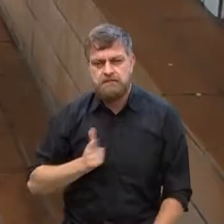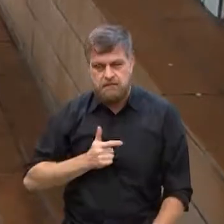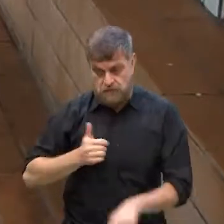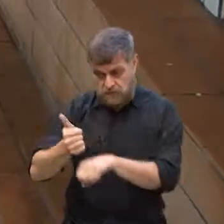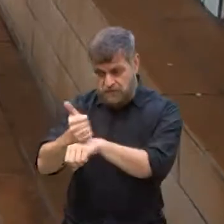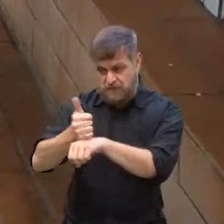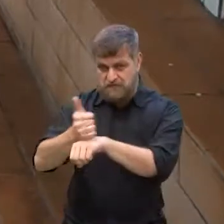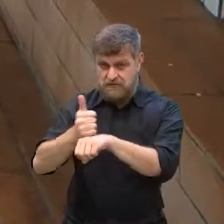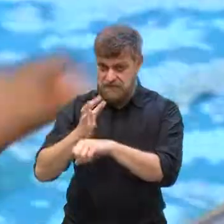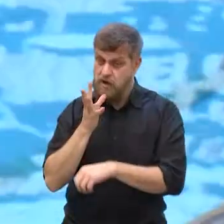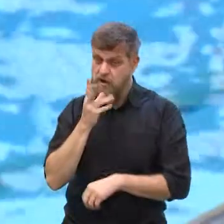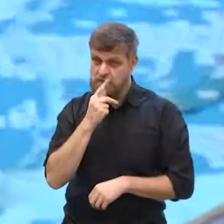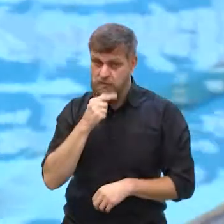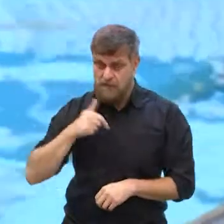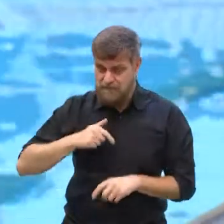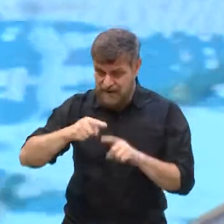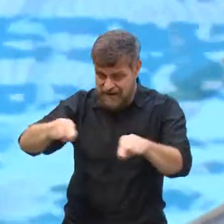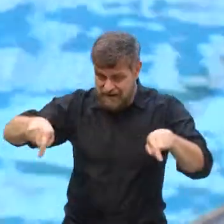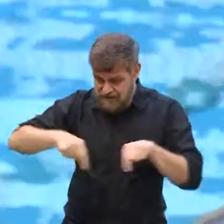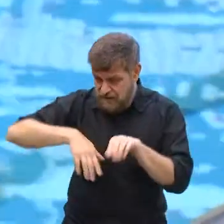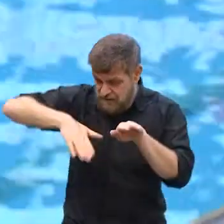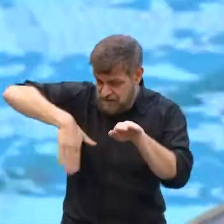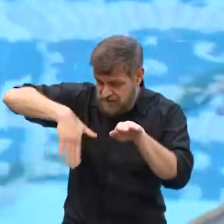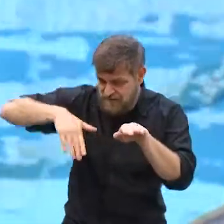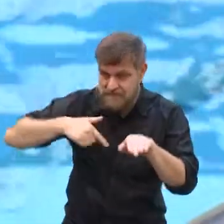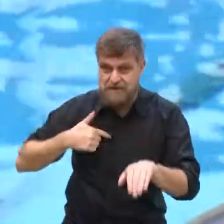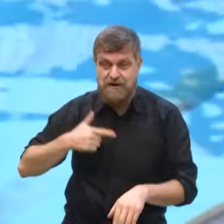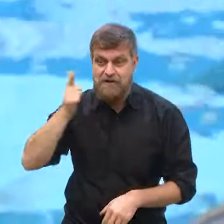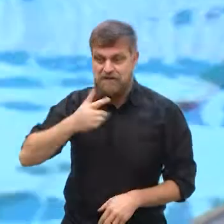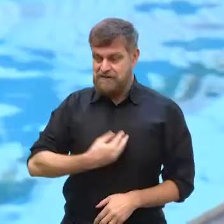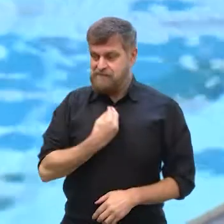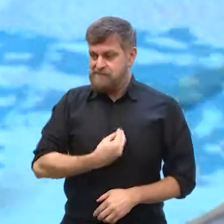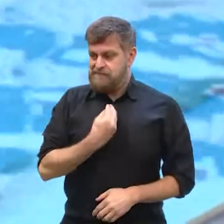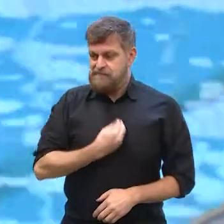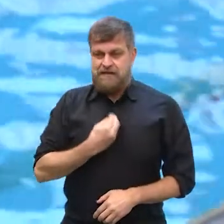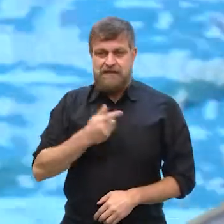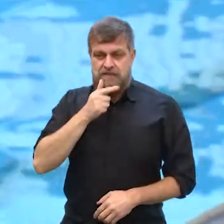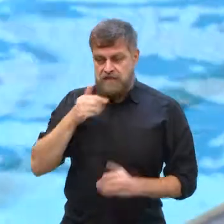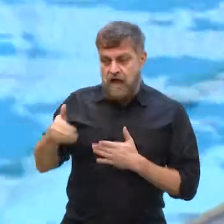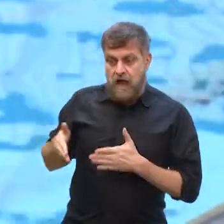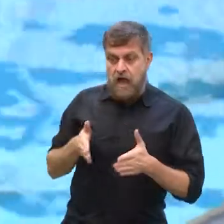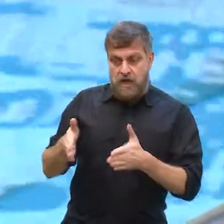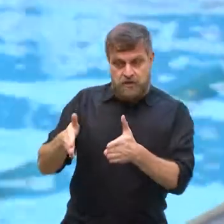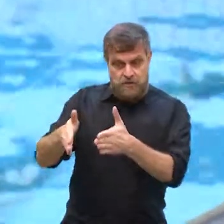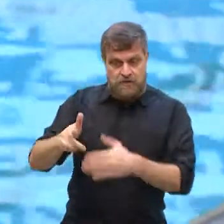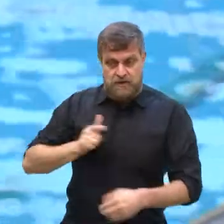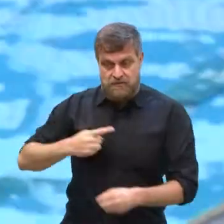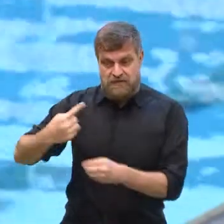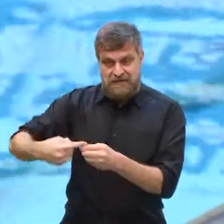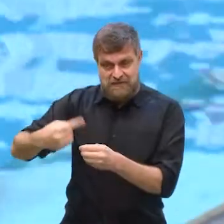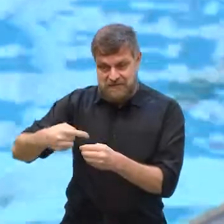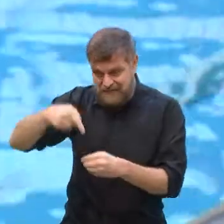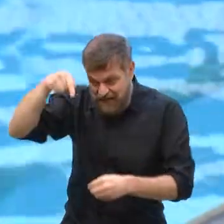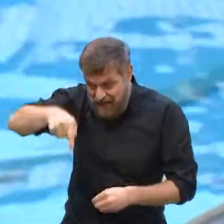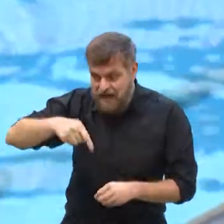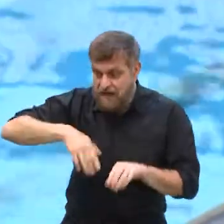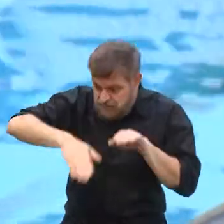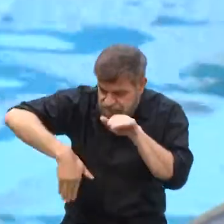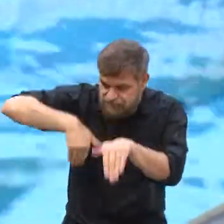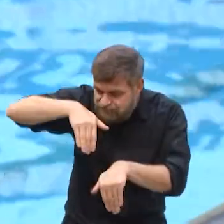profissional, um pouco mais tarde, mas se for a natação para não se afogar, a gente nadava muito nos rios lá em Camanducaia, que foi onde eu cresci, né?